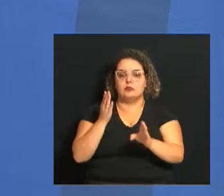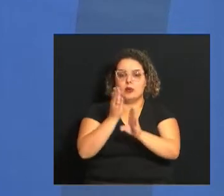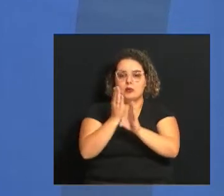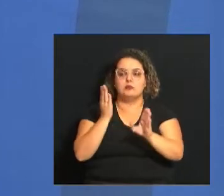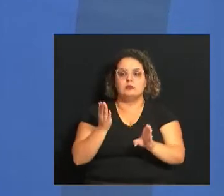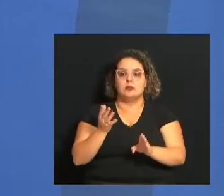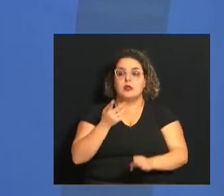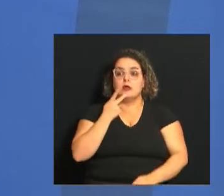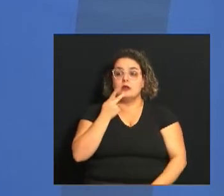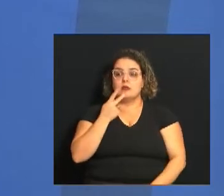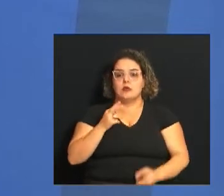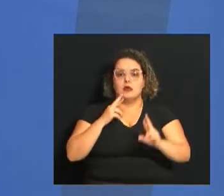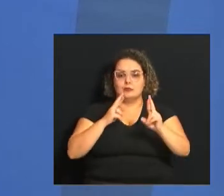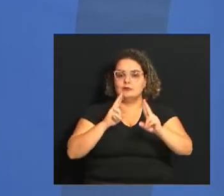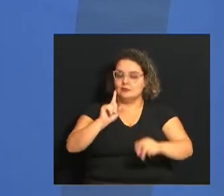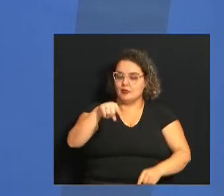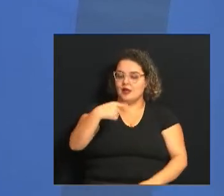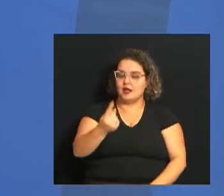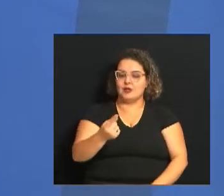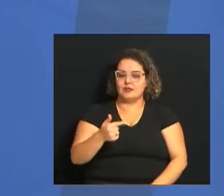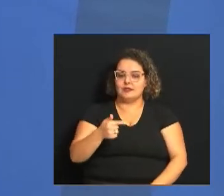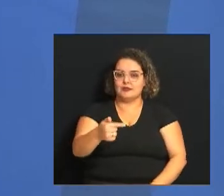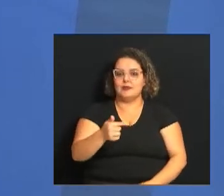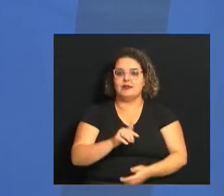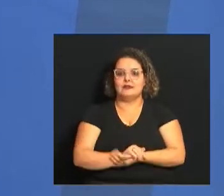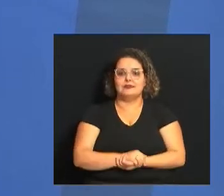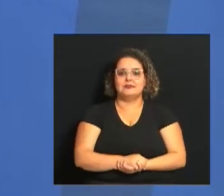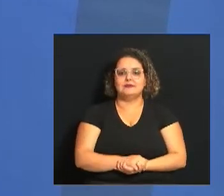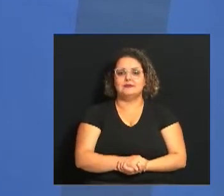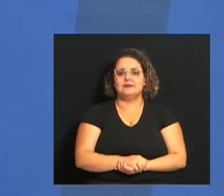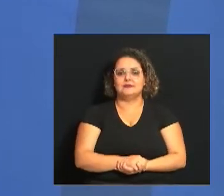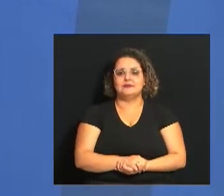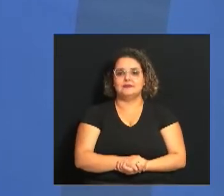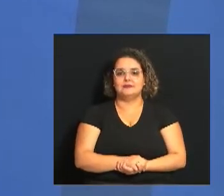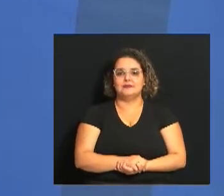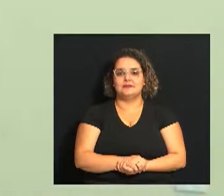da expectativa para a próxima semana.